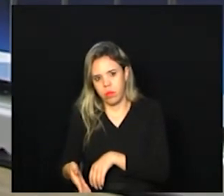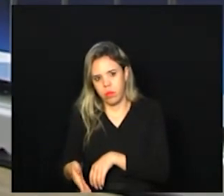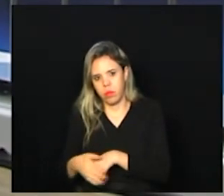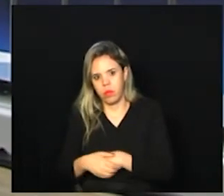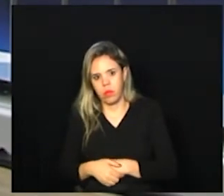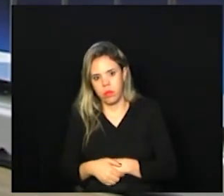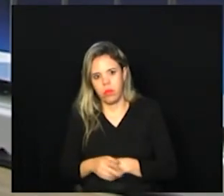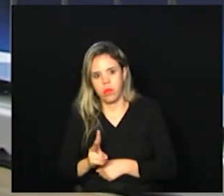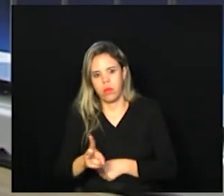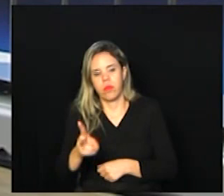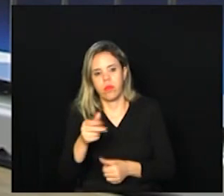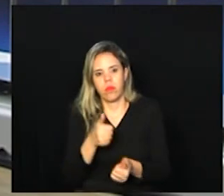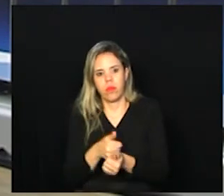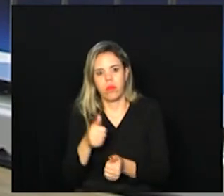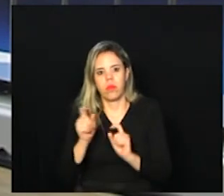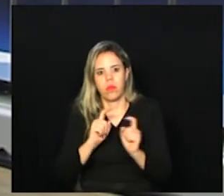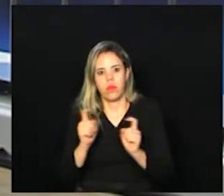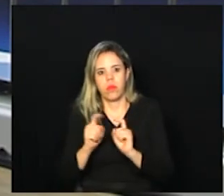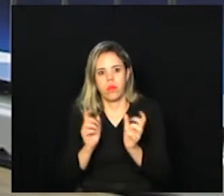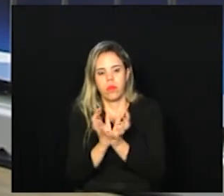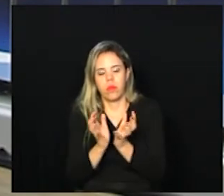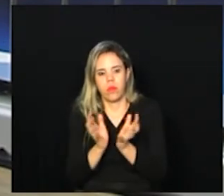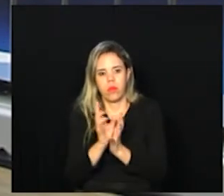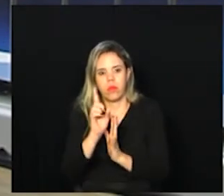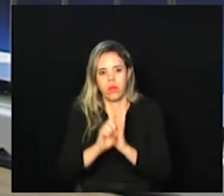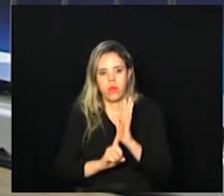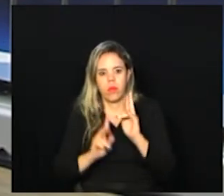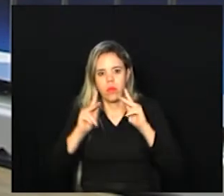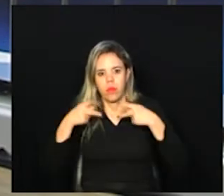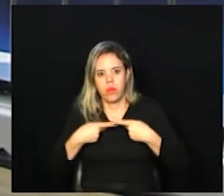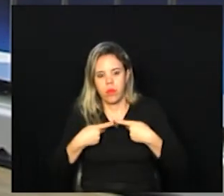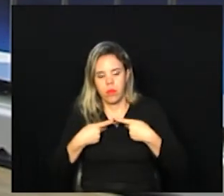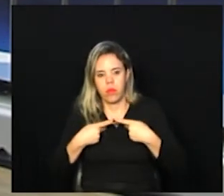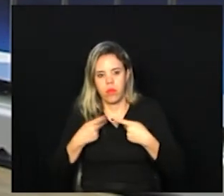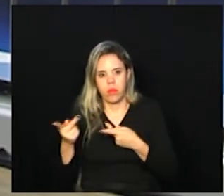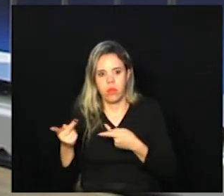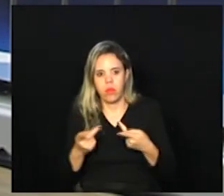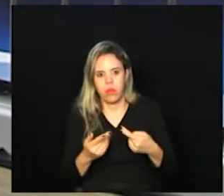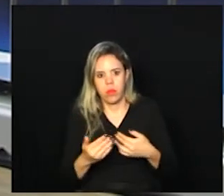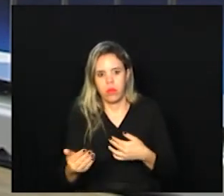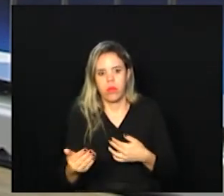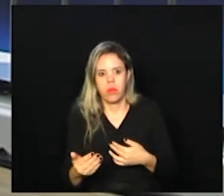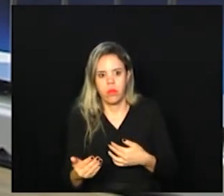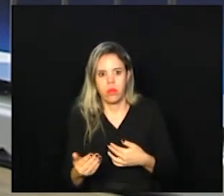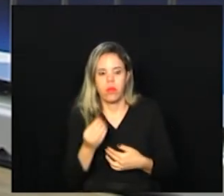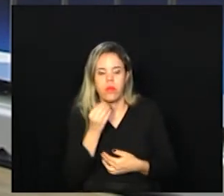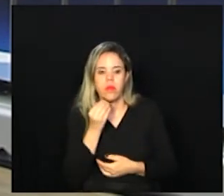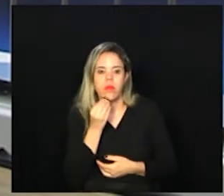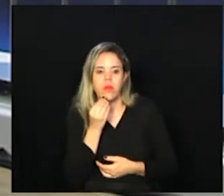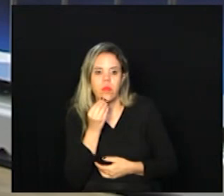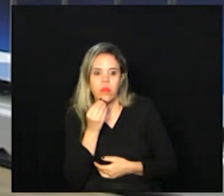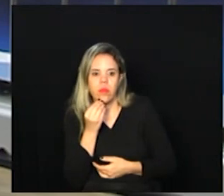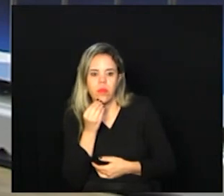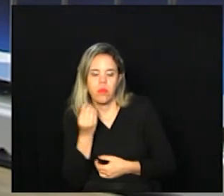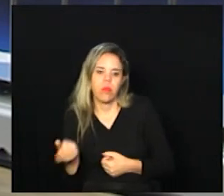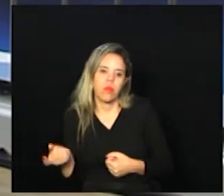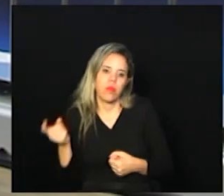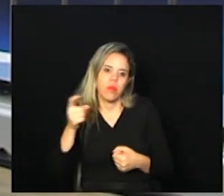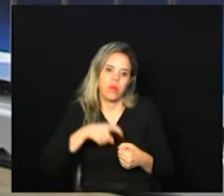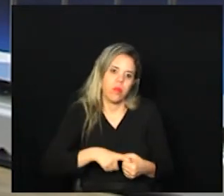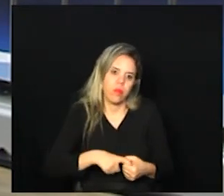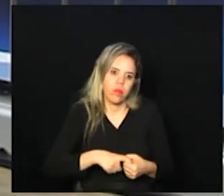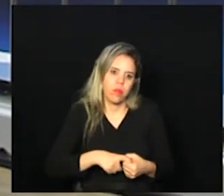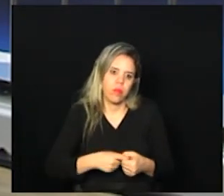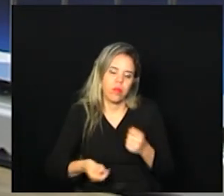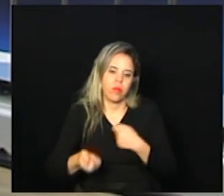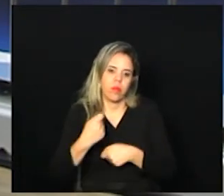gente segue acompanhando as reuniões da Comissão de Direitos Humanos. Já fica o convite aqui para uma próxima oportunidade, para você voltar ao